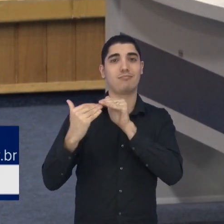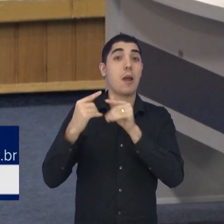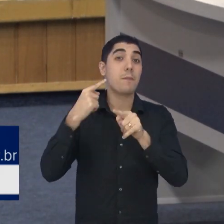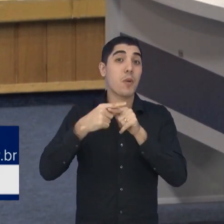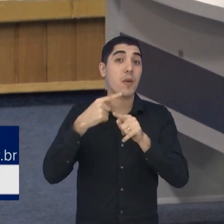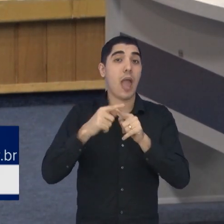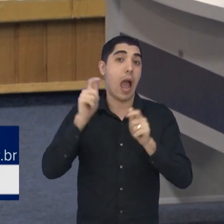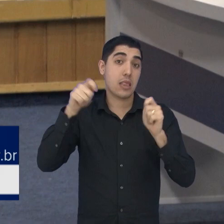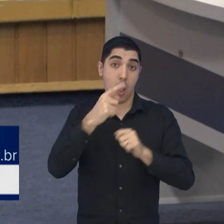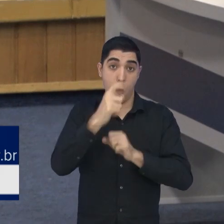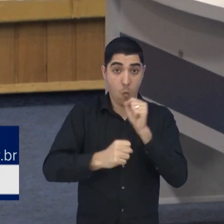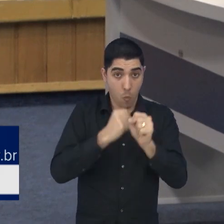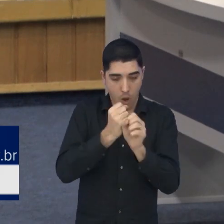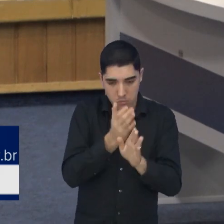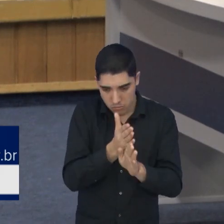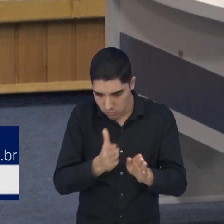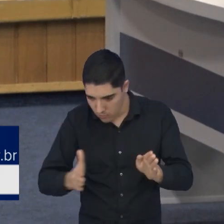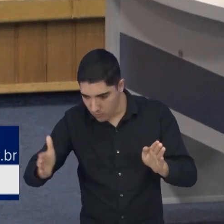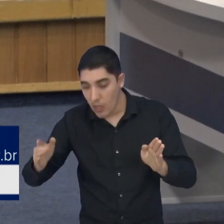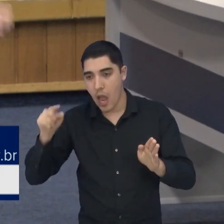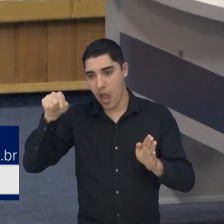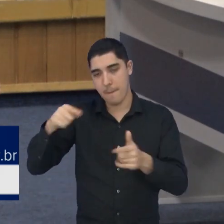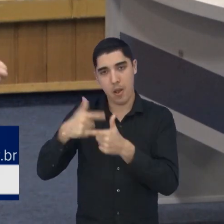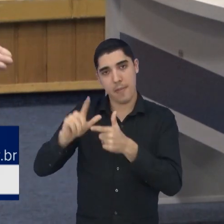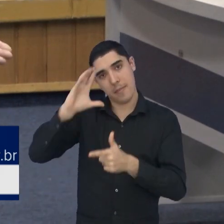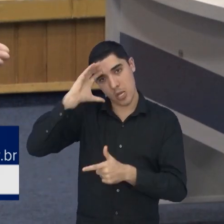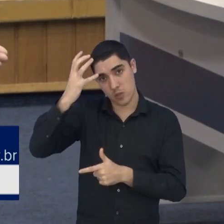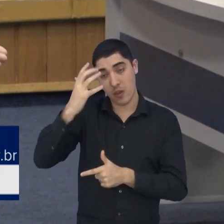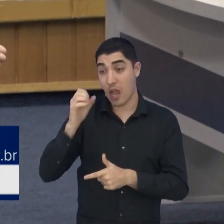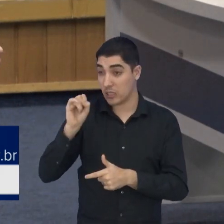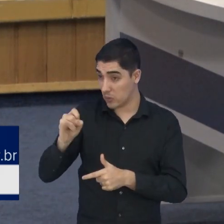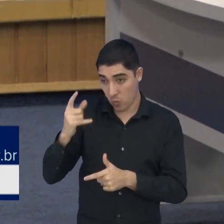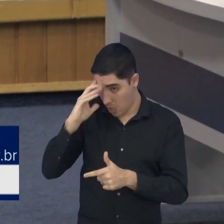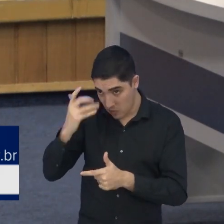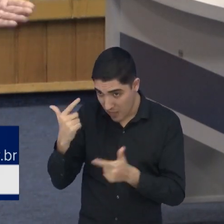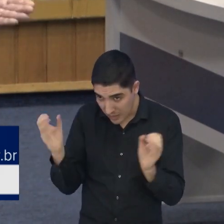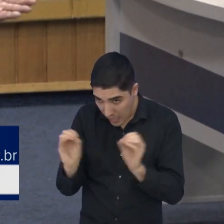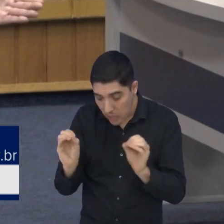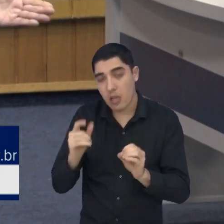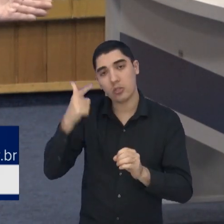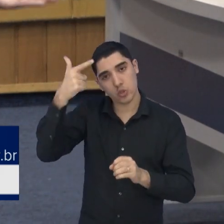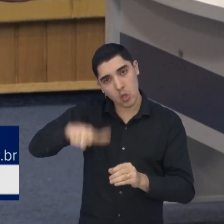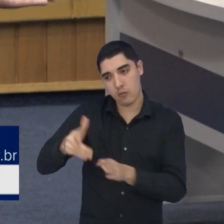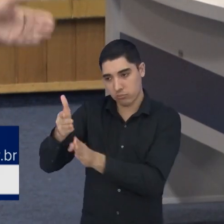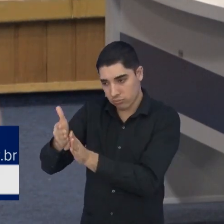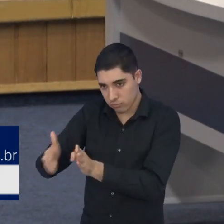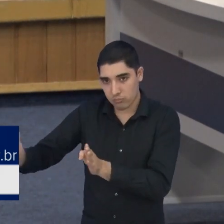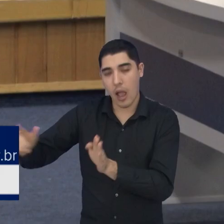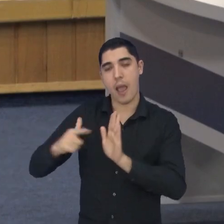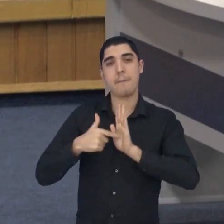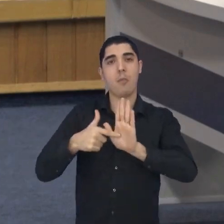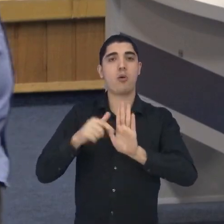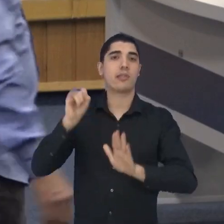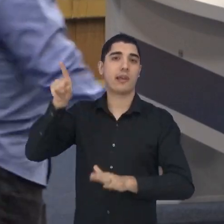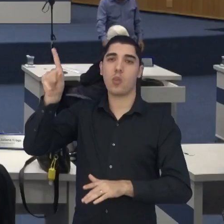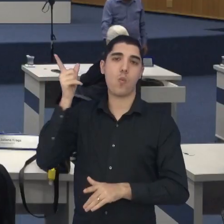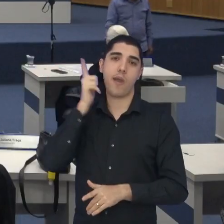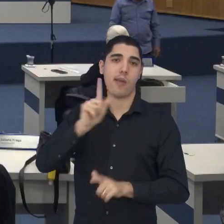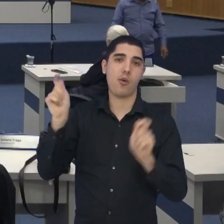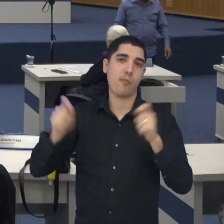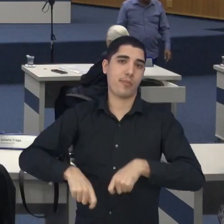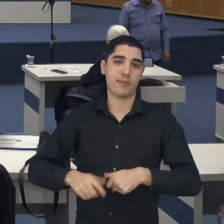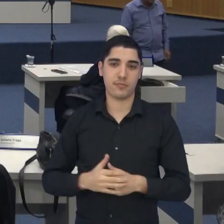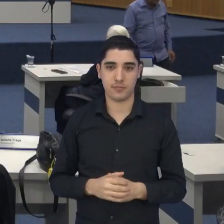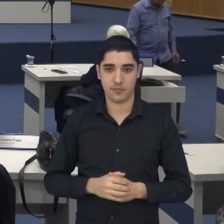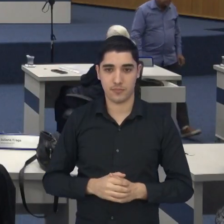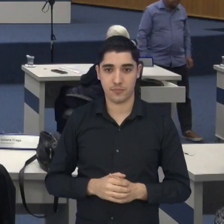em 1 ano tem que resolver. Se não resolver, faz de novo uma prorrogação, para mostrar toda a incompetência também, né?